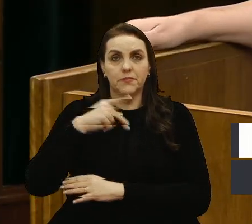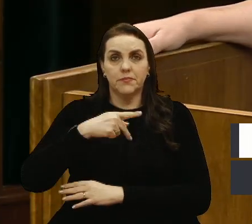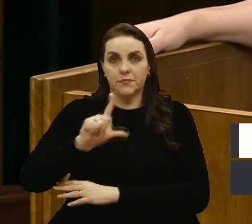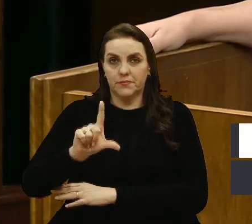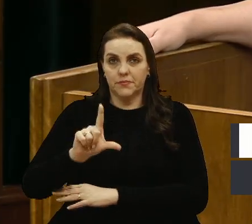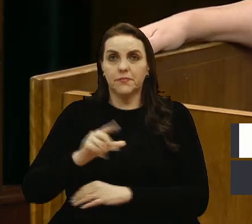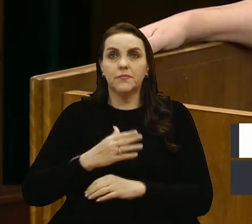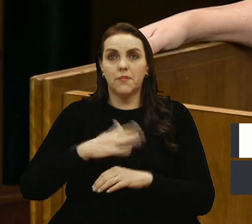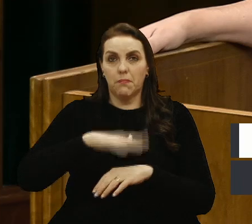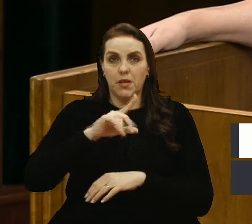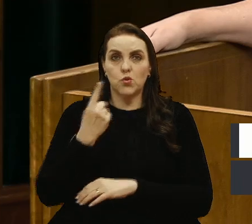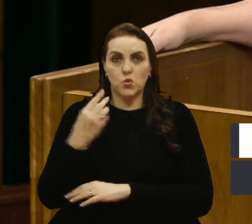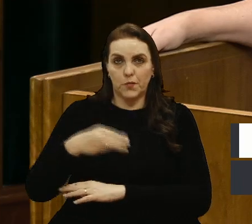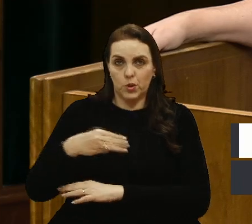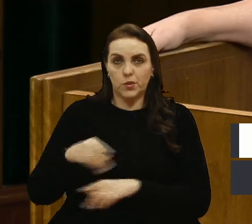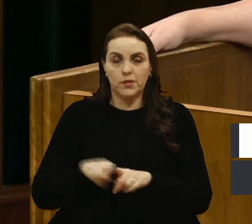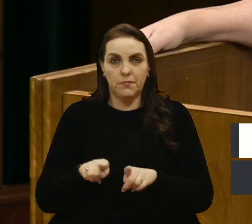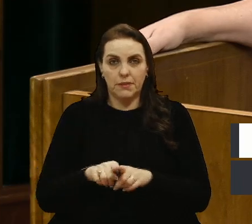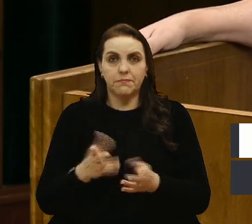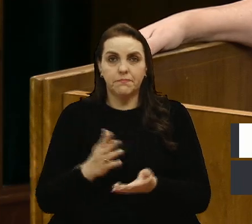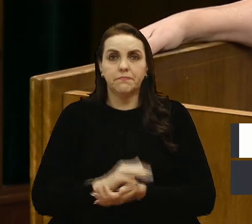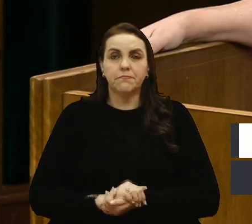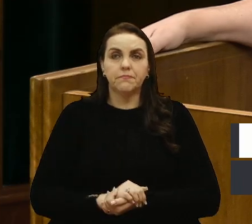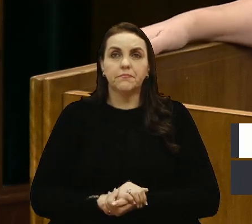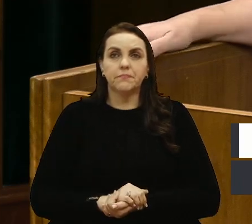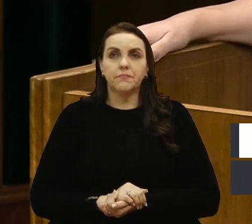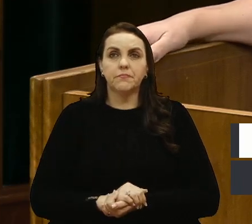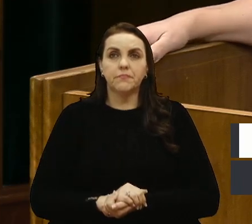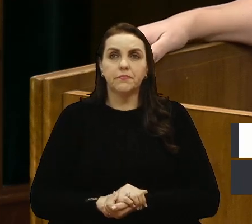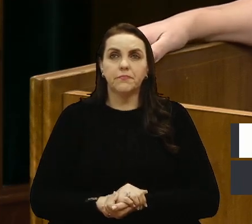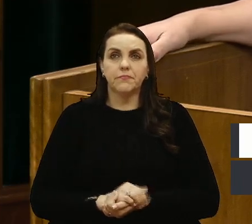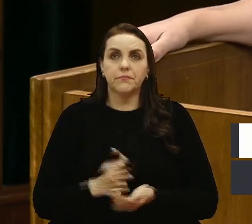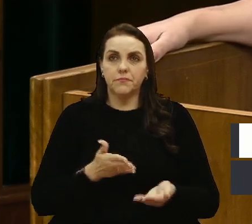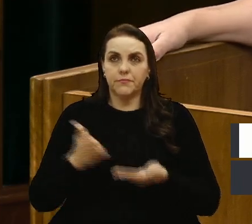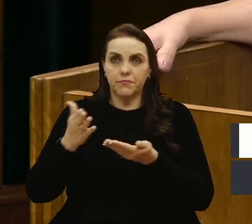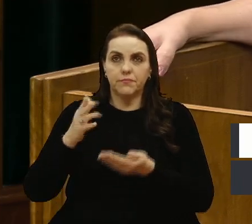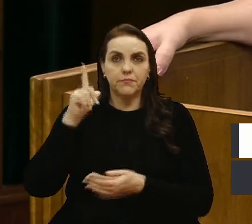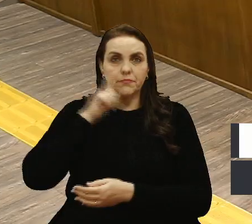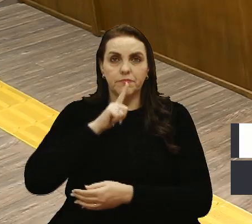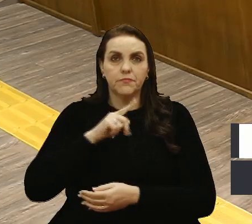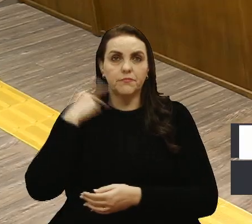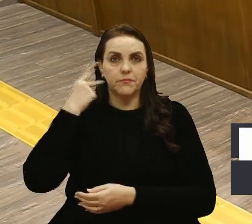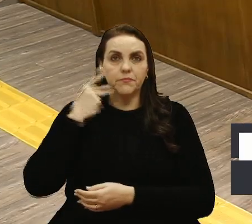senhora tem mais um minutinho, vereadora. Vereadora, se possível. Seu a parte, vereador Lucas.